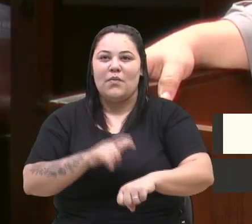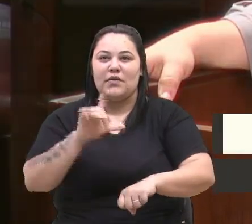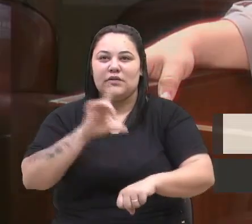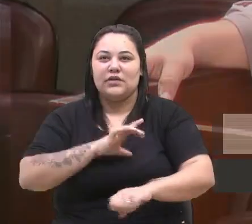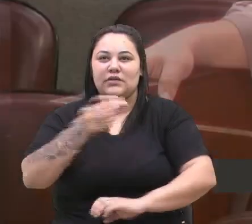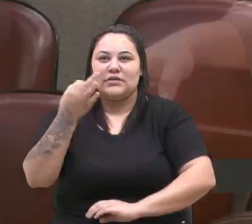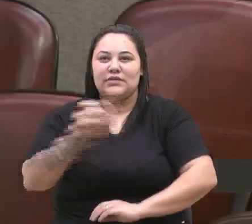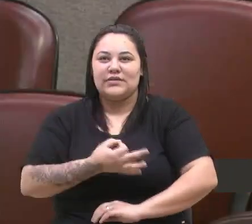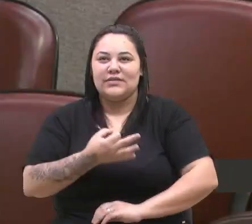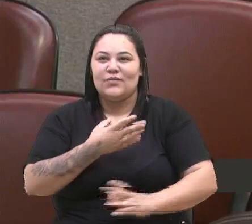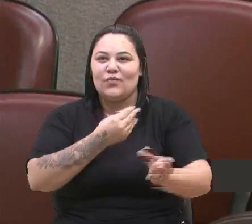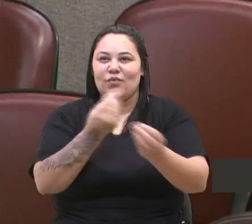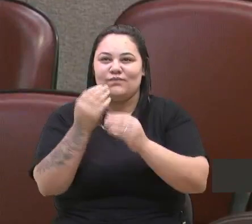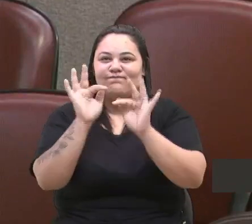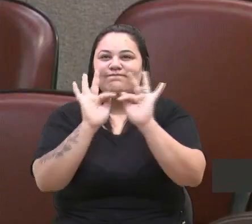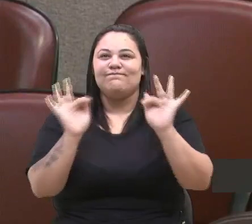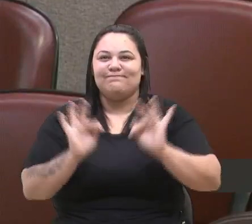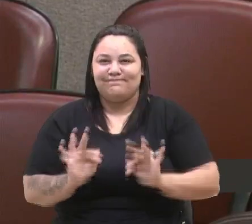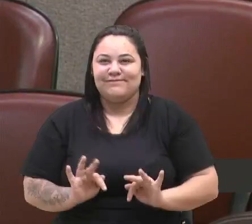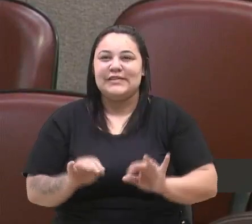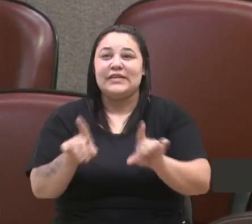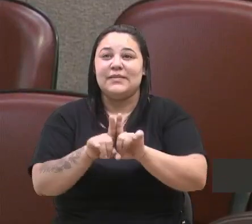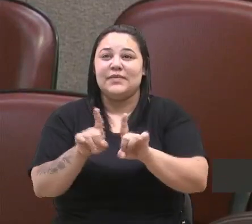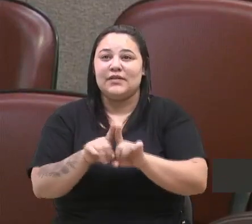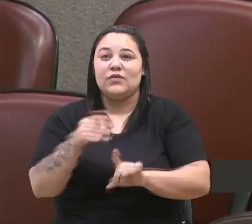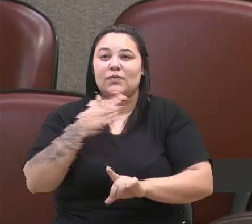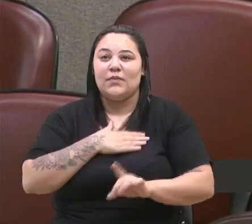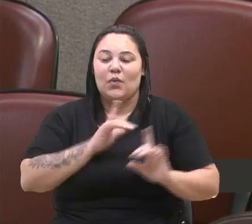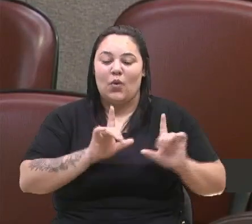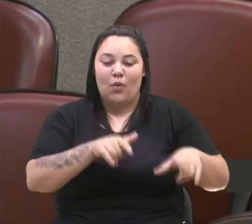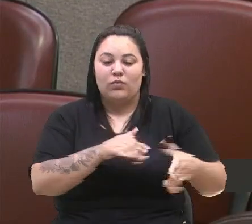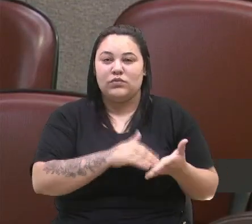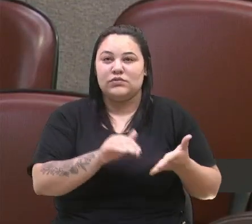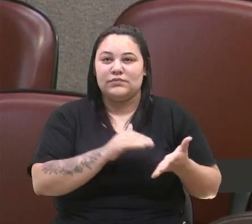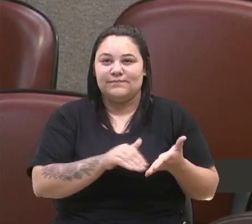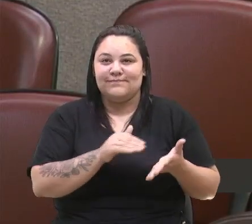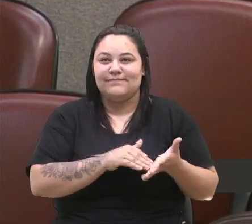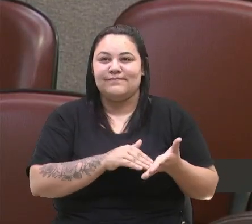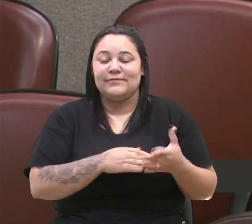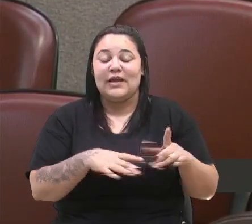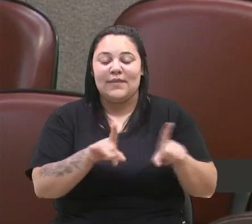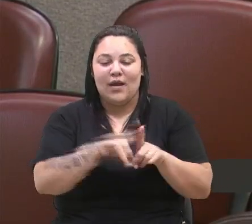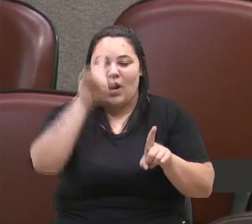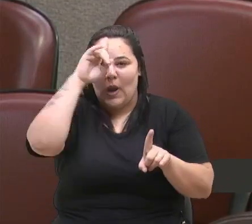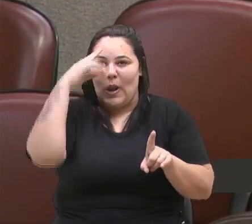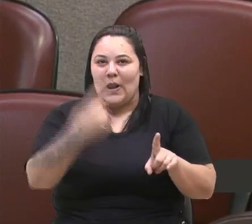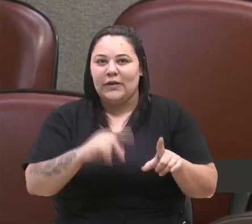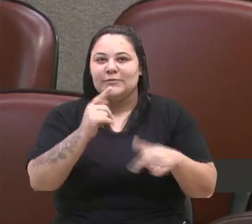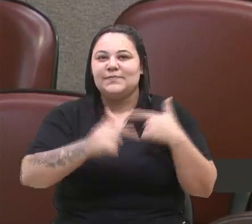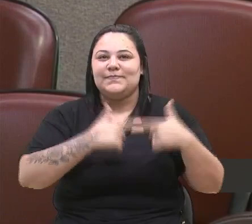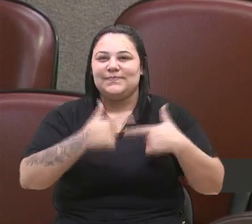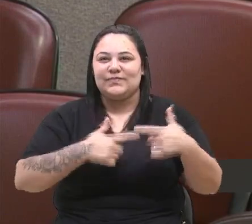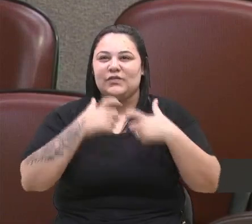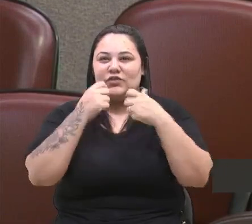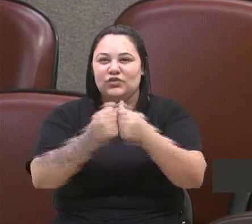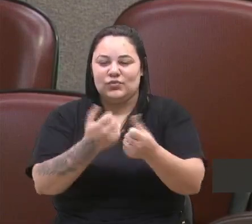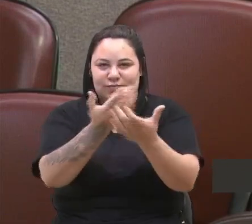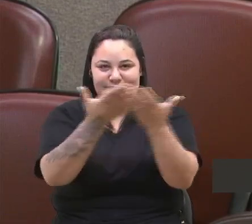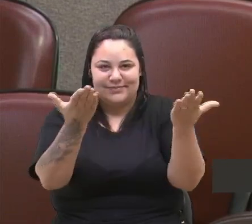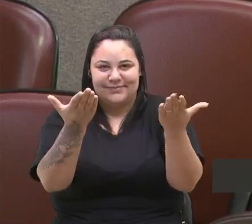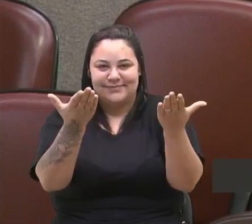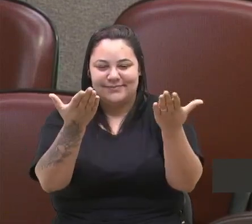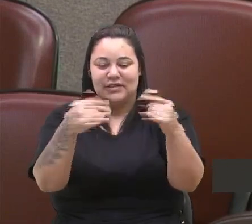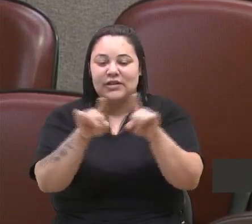muita felicidade por parte também do meu gabinete, que trabalhou muito juntamente com vocês. E